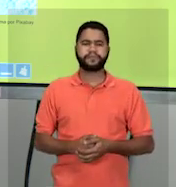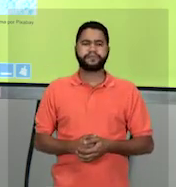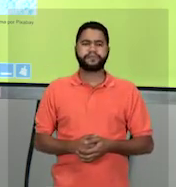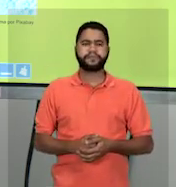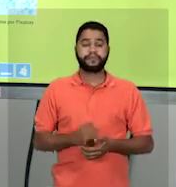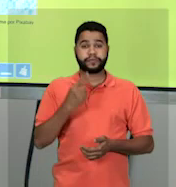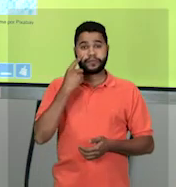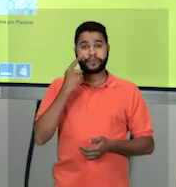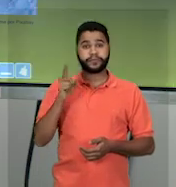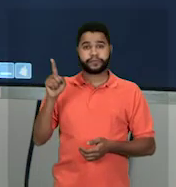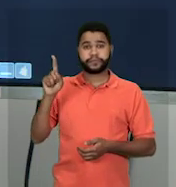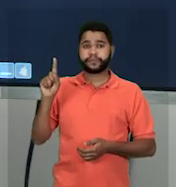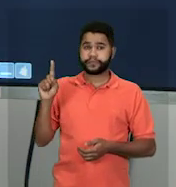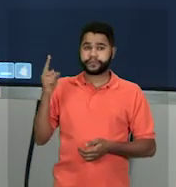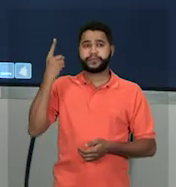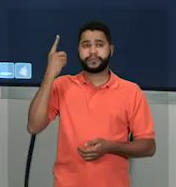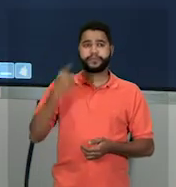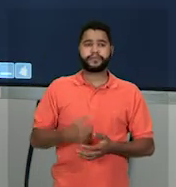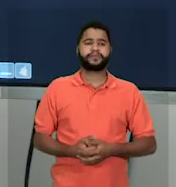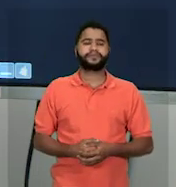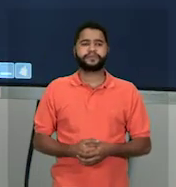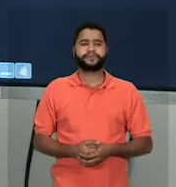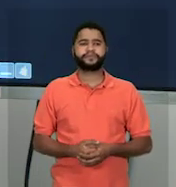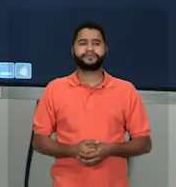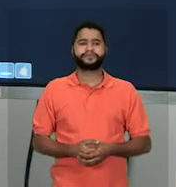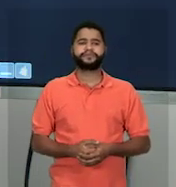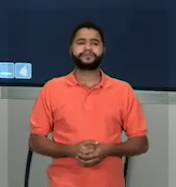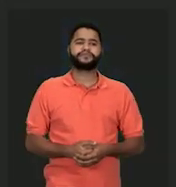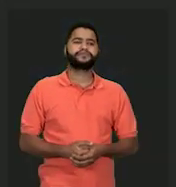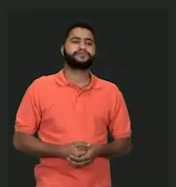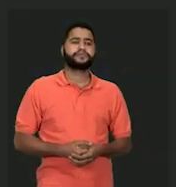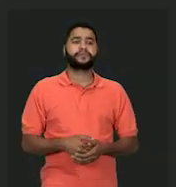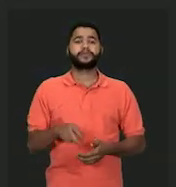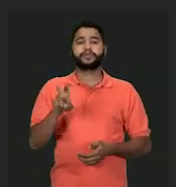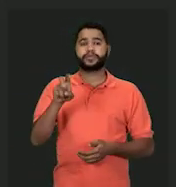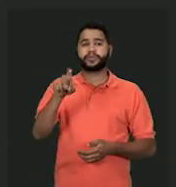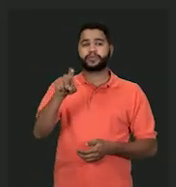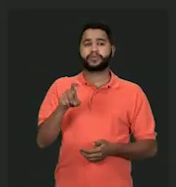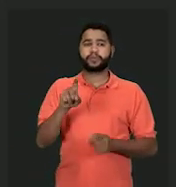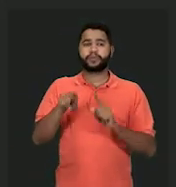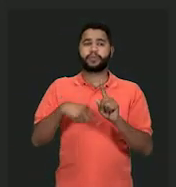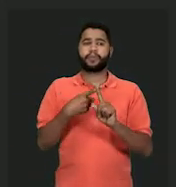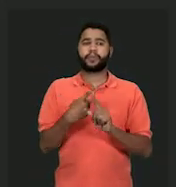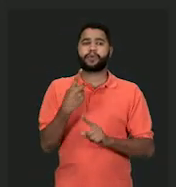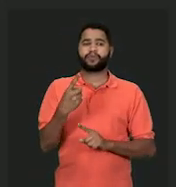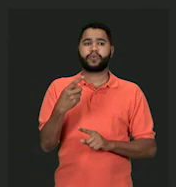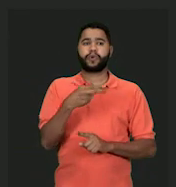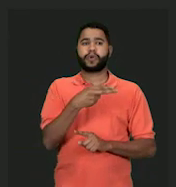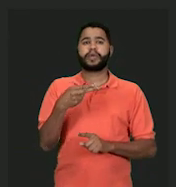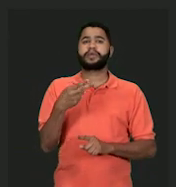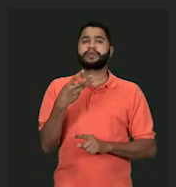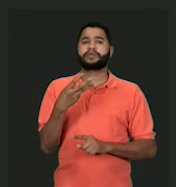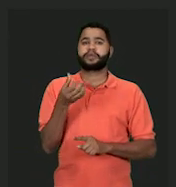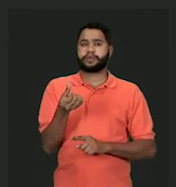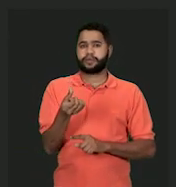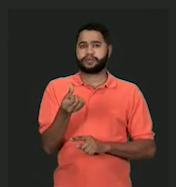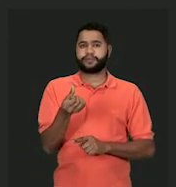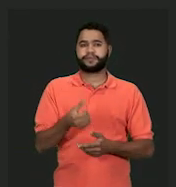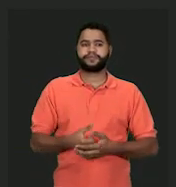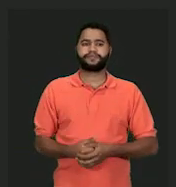vamos é a nossa primeira equação resolva a equação 5 x + 1 =